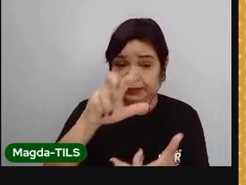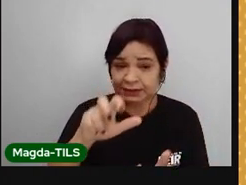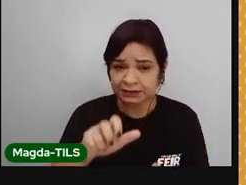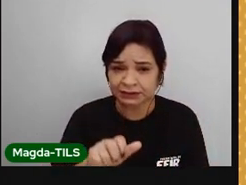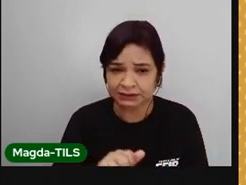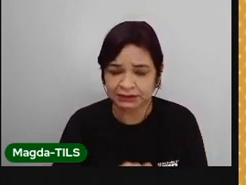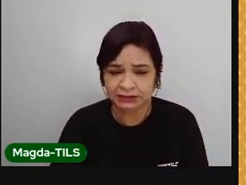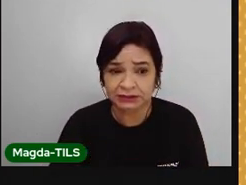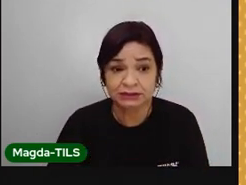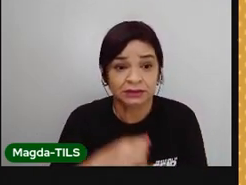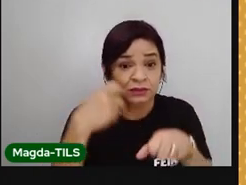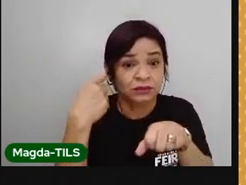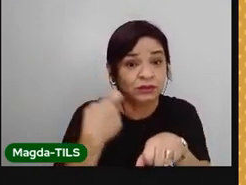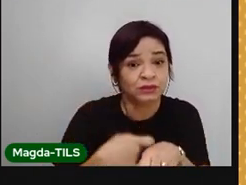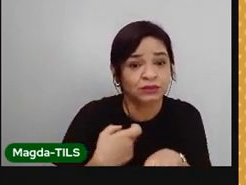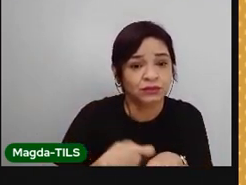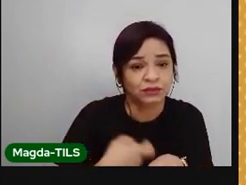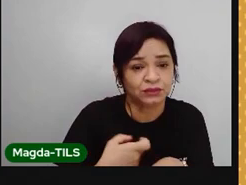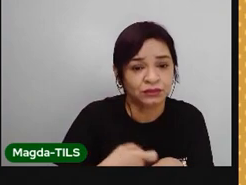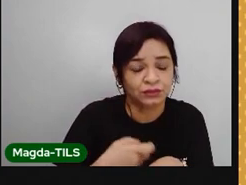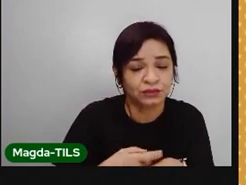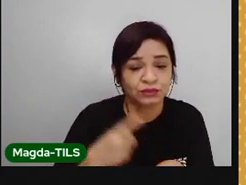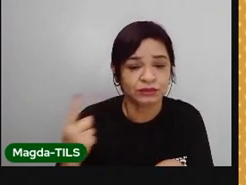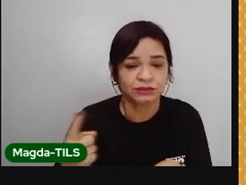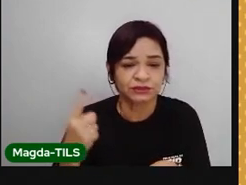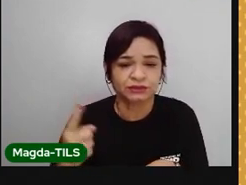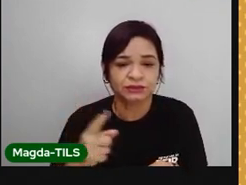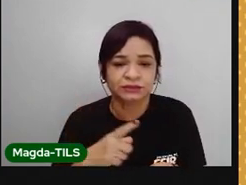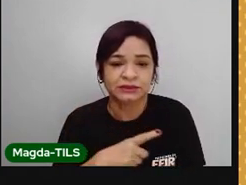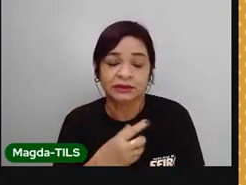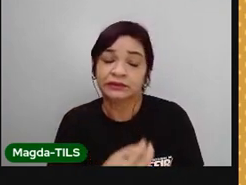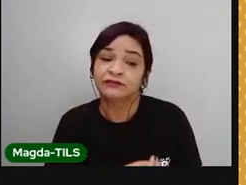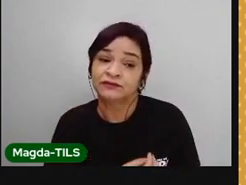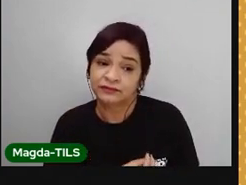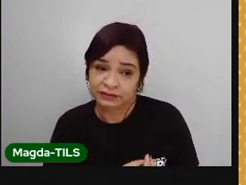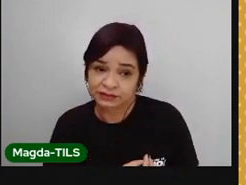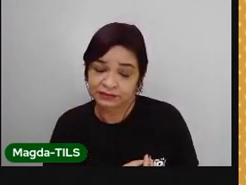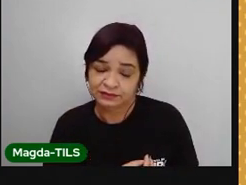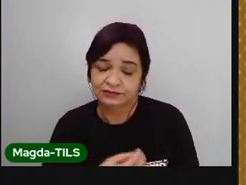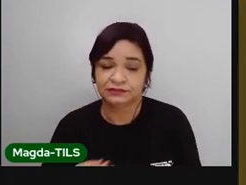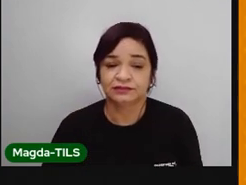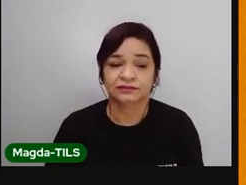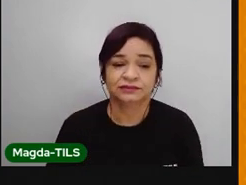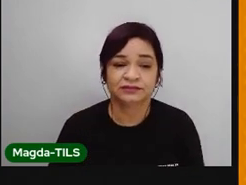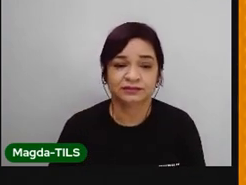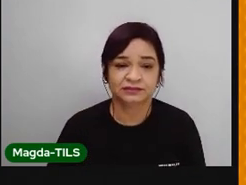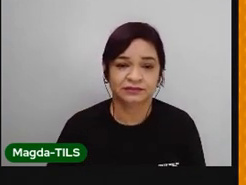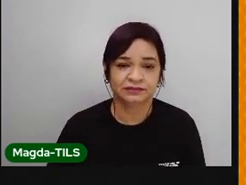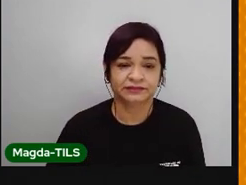planeta rochoso e é o único em que se conhece vida até o momento.